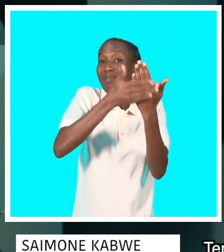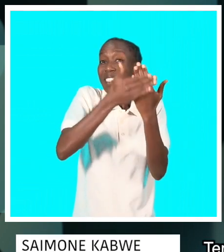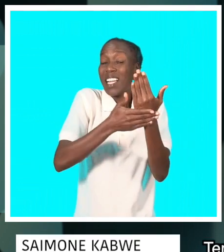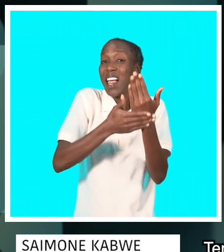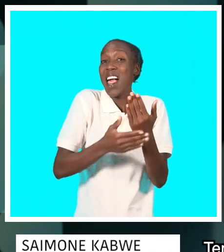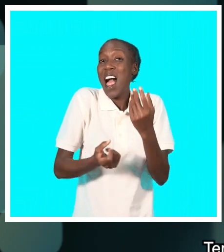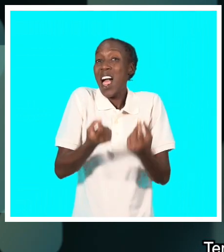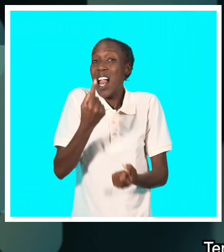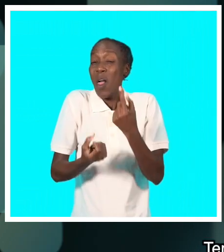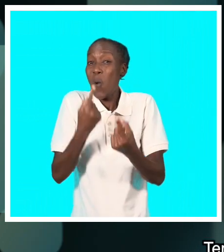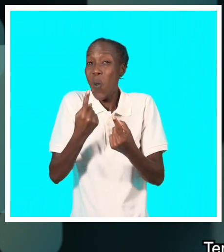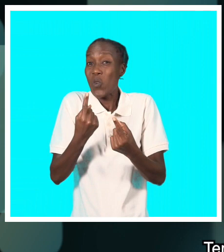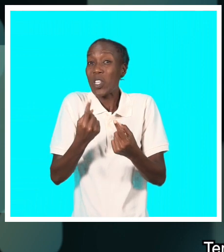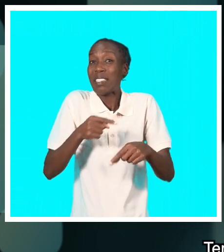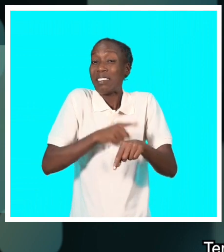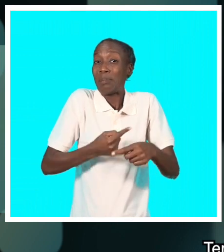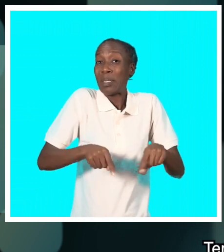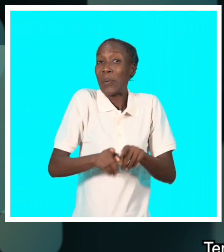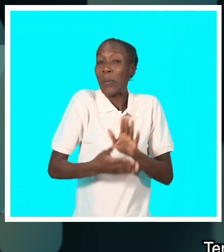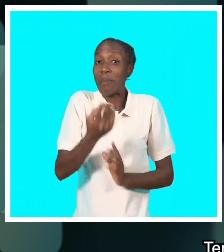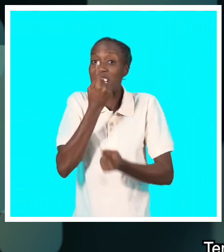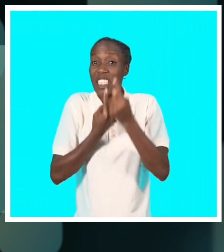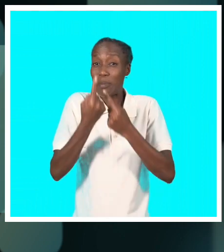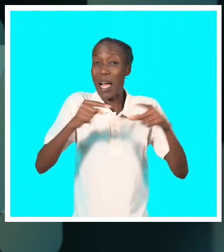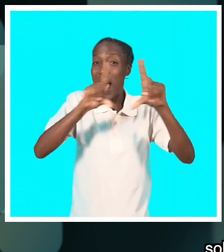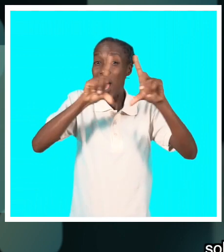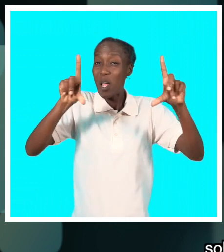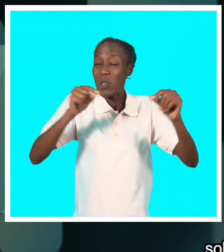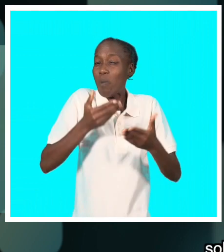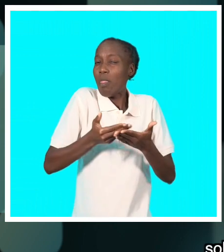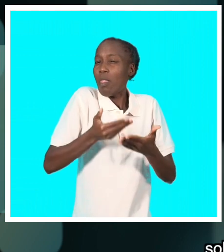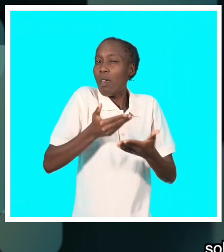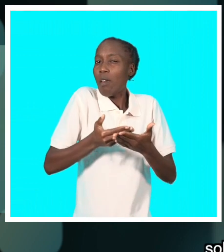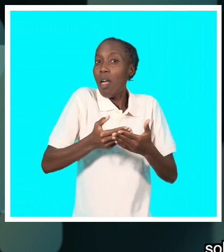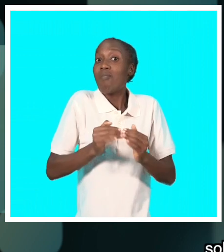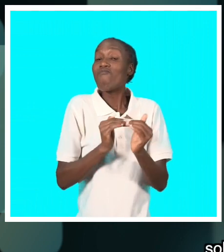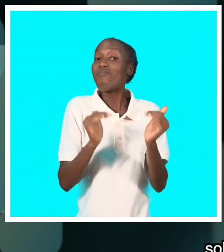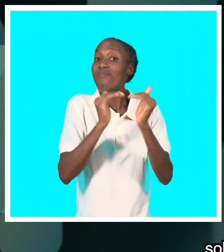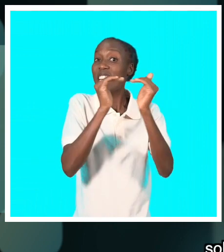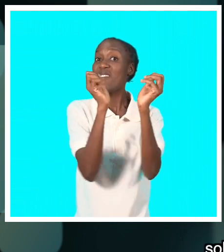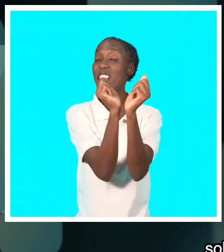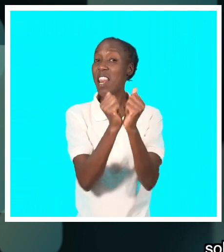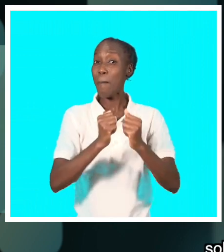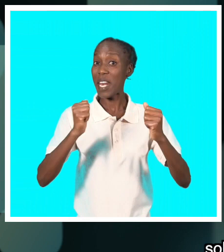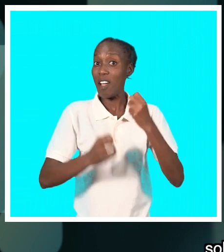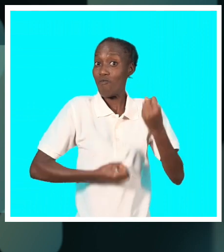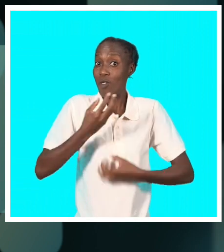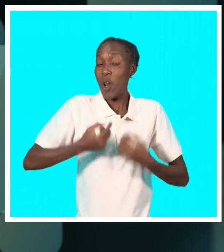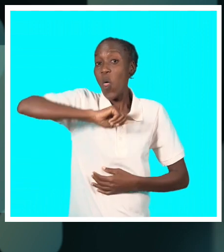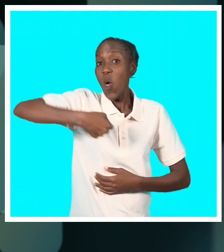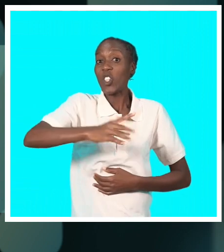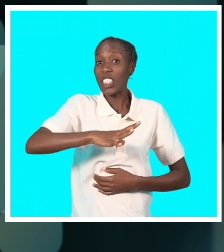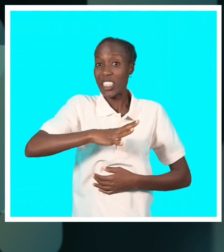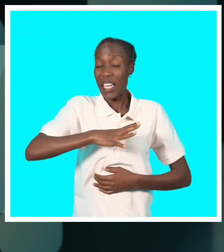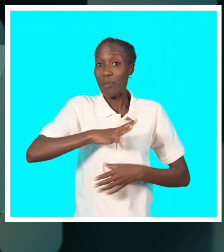hoje que até em algum momento criam debates bastante acesos sobre o nível de liberdade de imprensa que nós